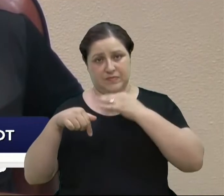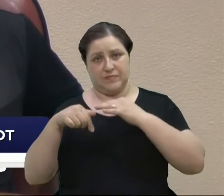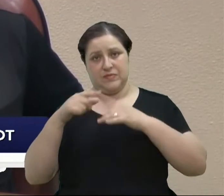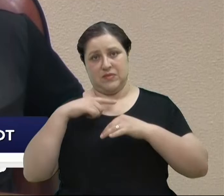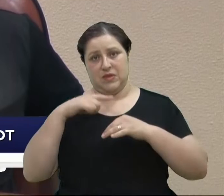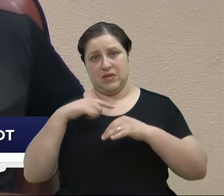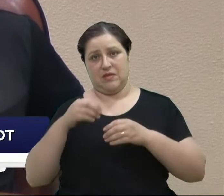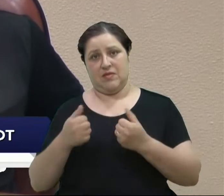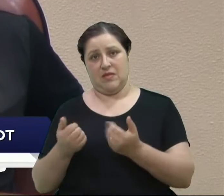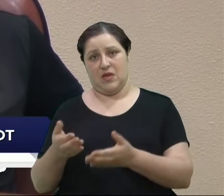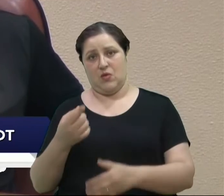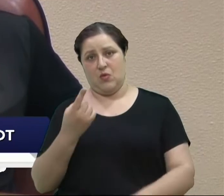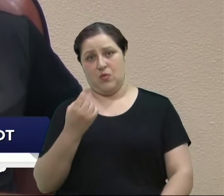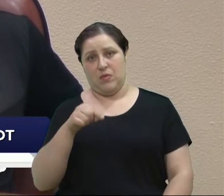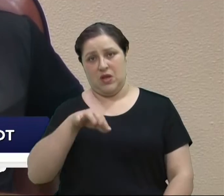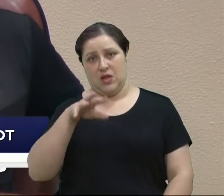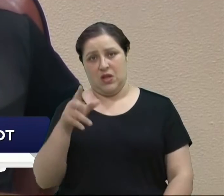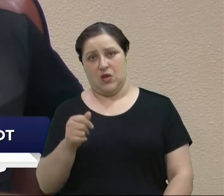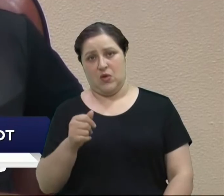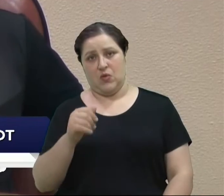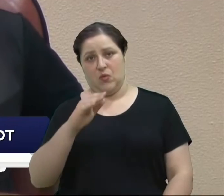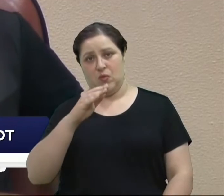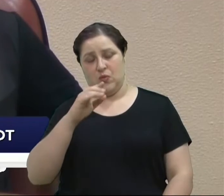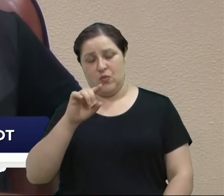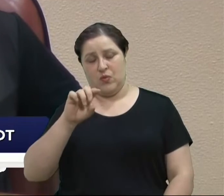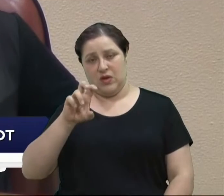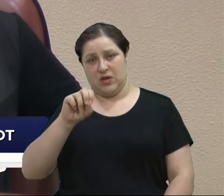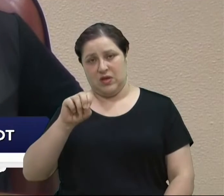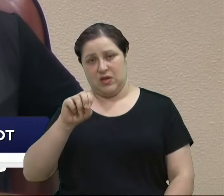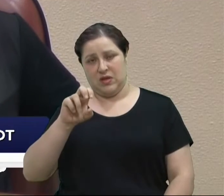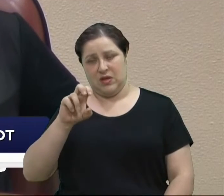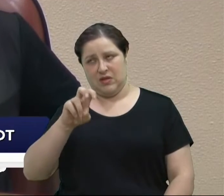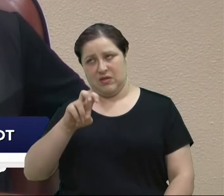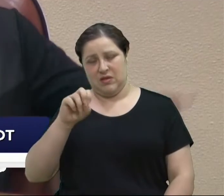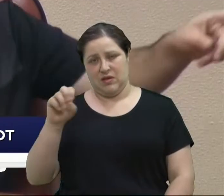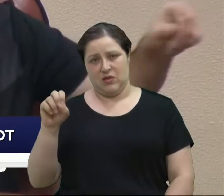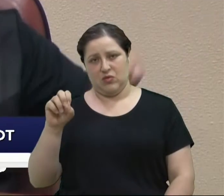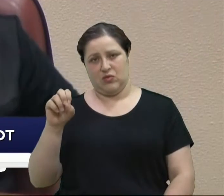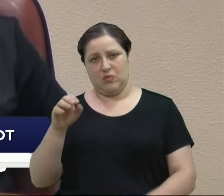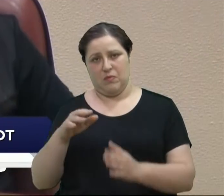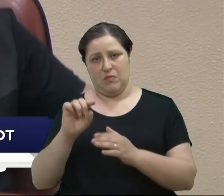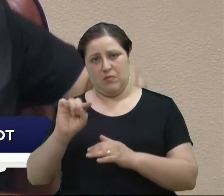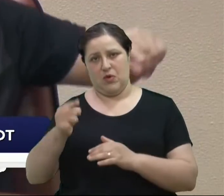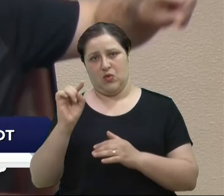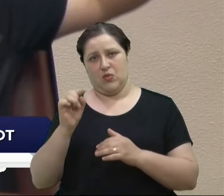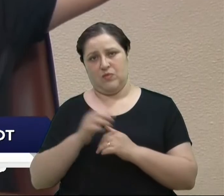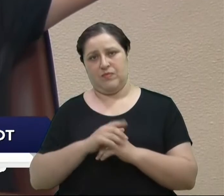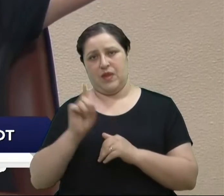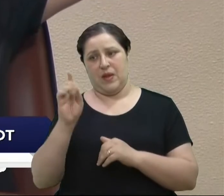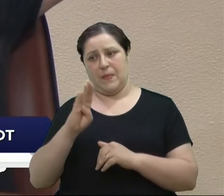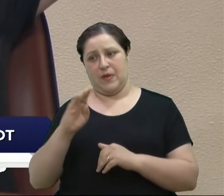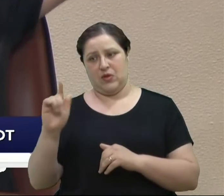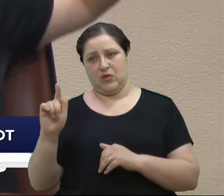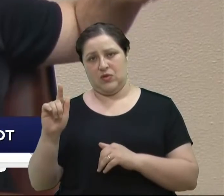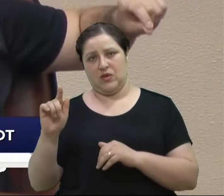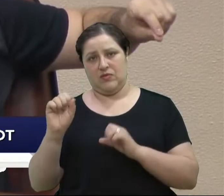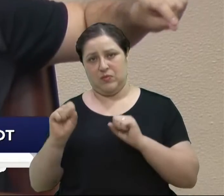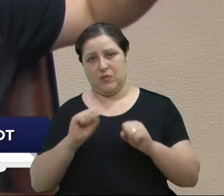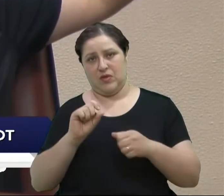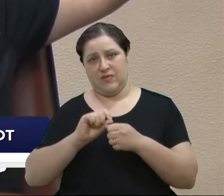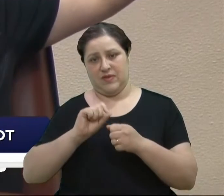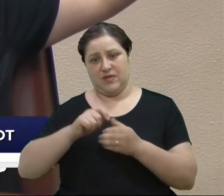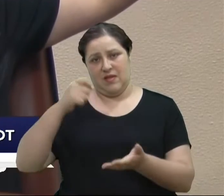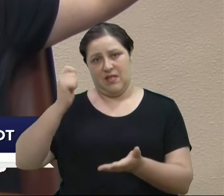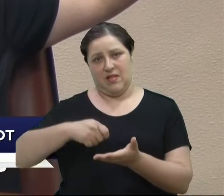pedindo dinheiro do cofre do município. Ele estava pedindo engajamento comunitário. Bento, poderia fazer um leilão